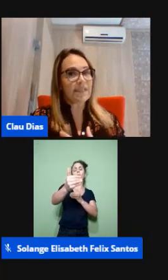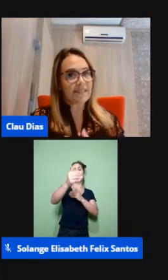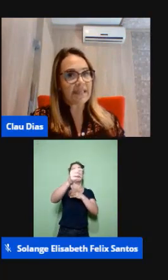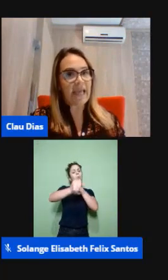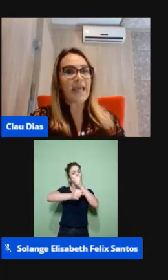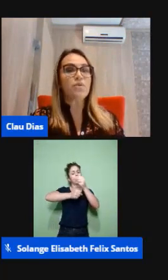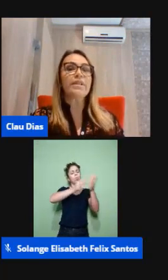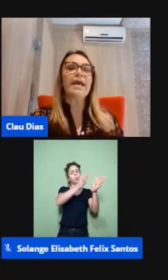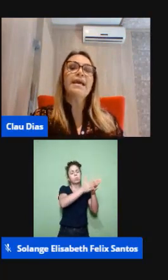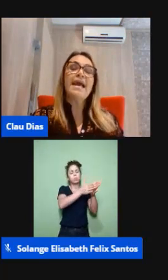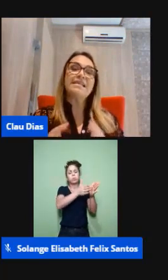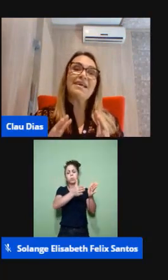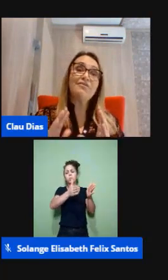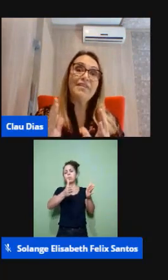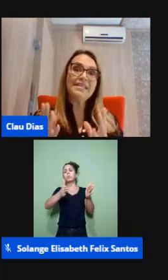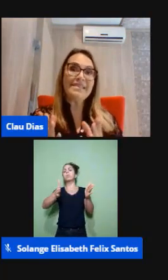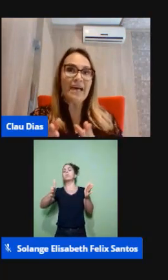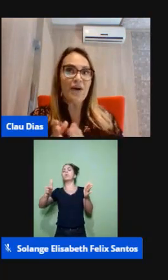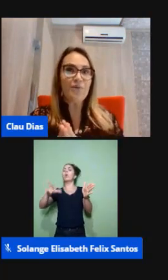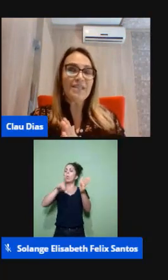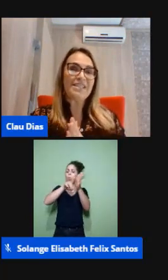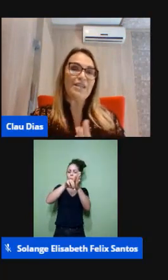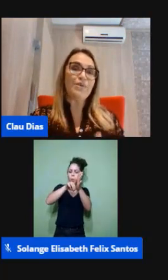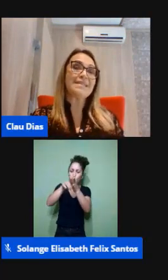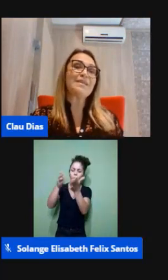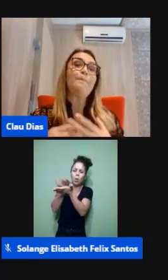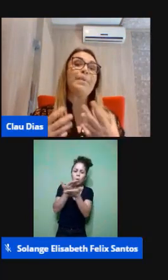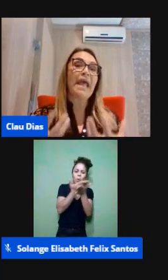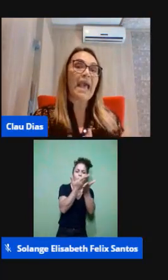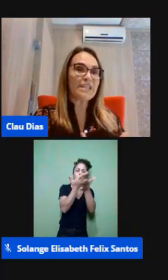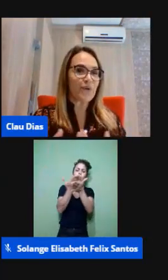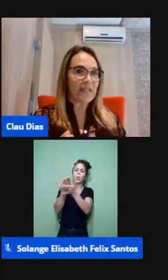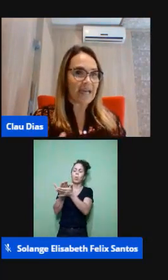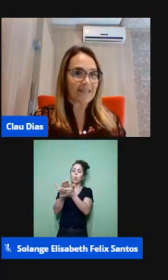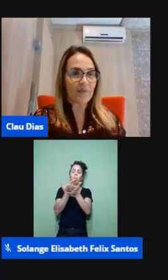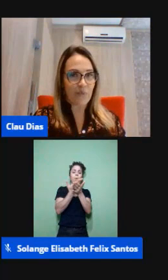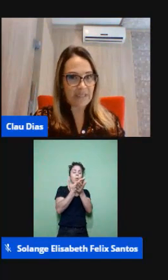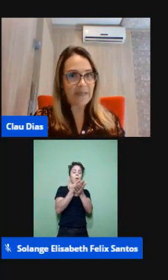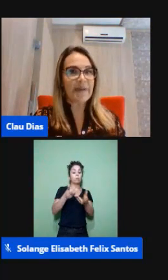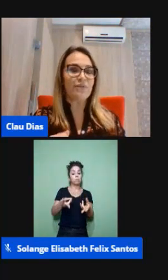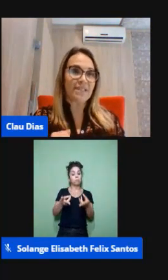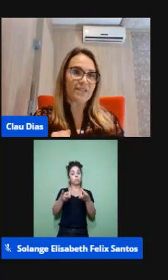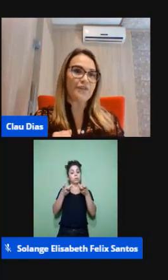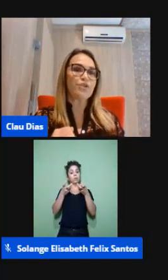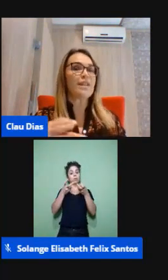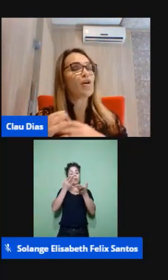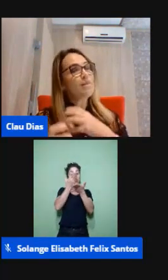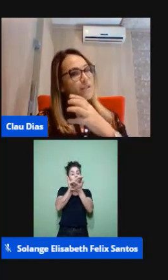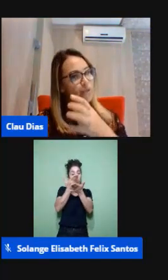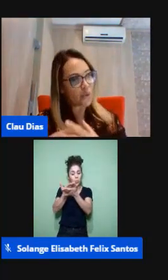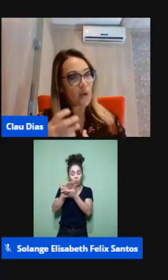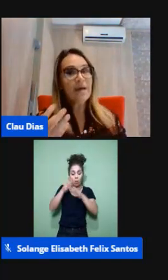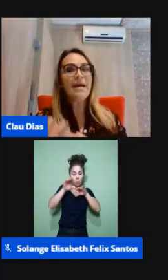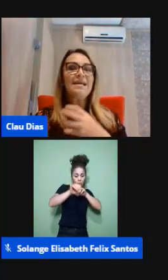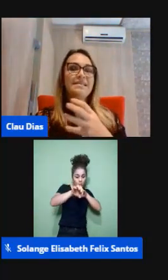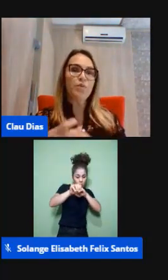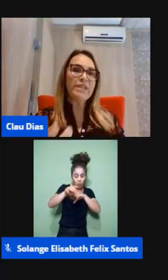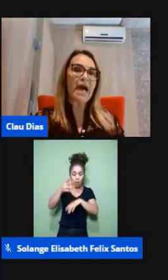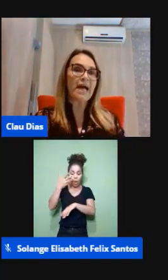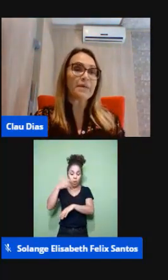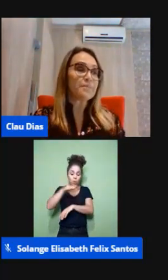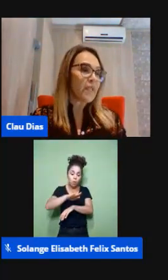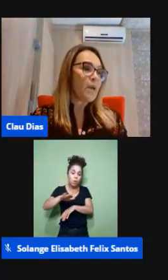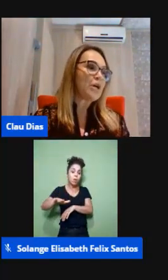foram acontecendo, né, essa visão de educação pré-escolar atribuída para a educação infantil, ela começou a